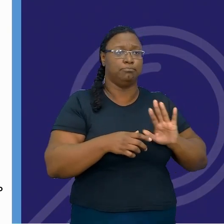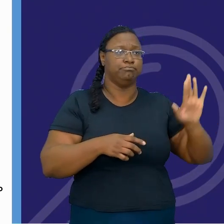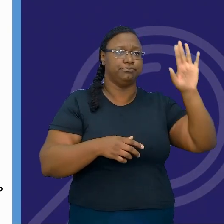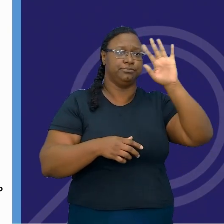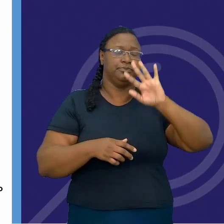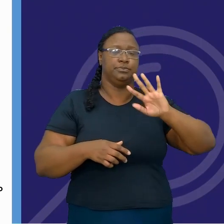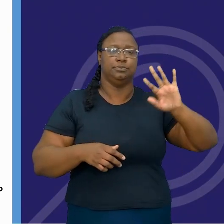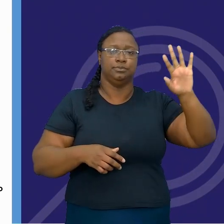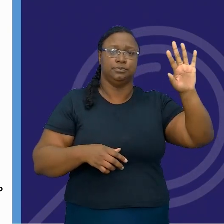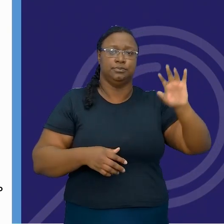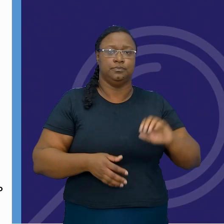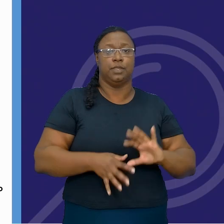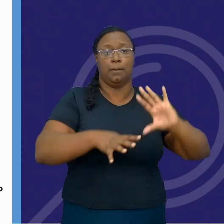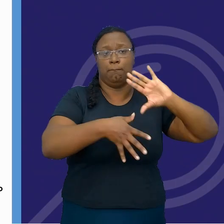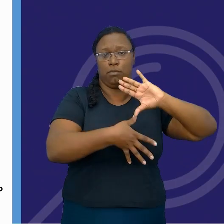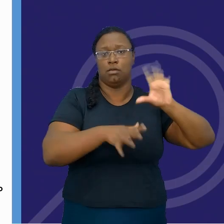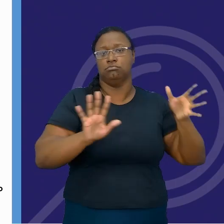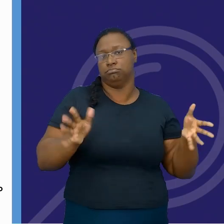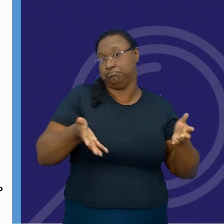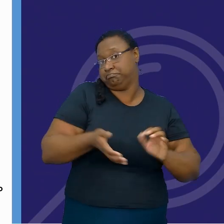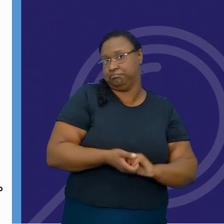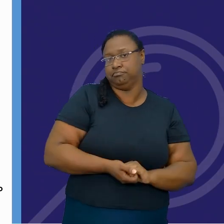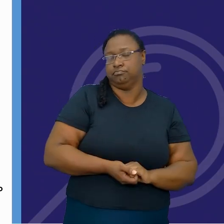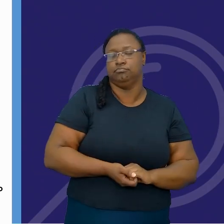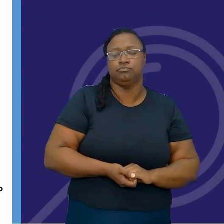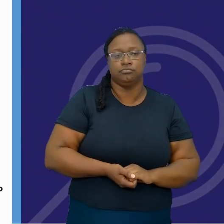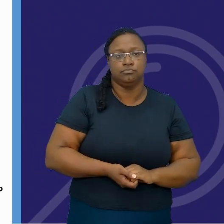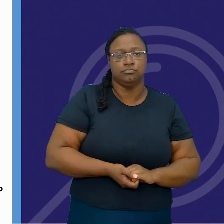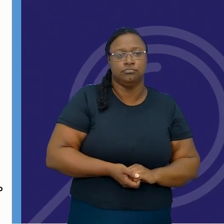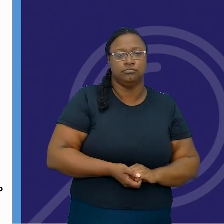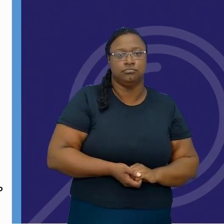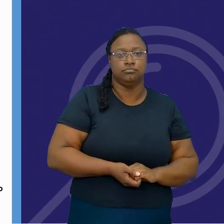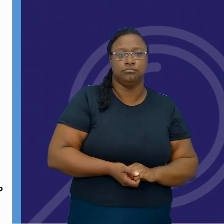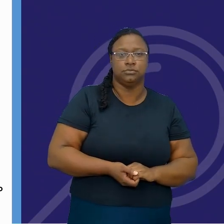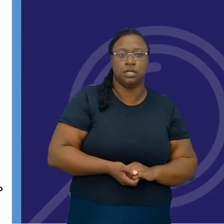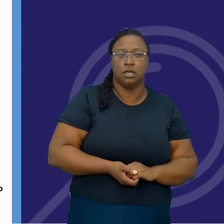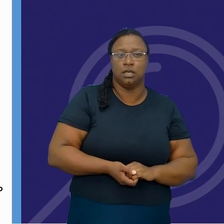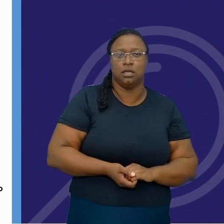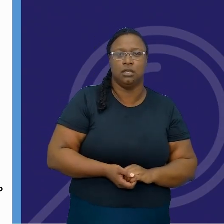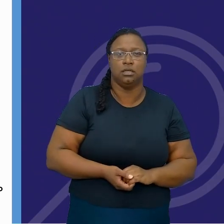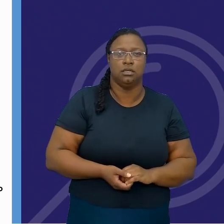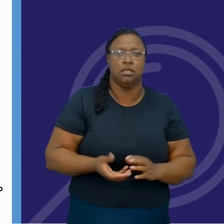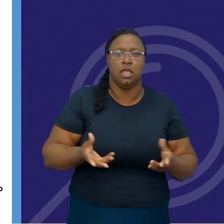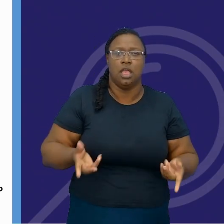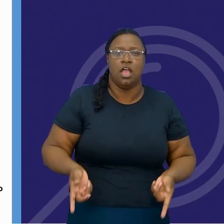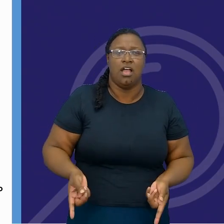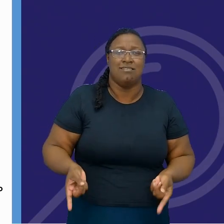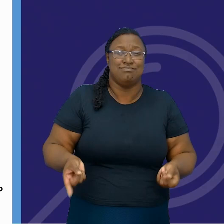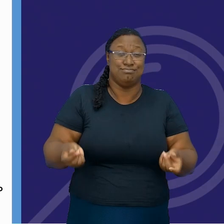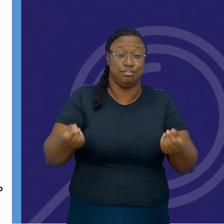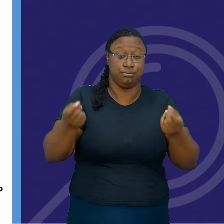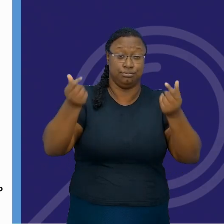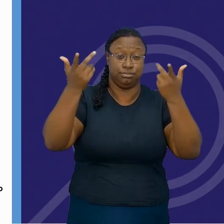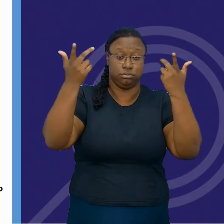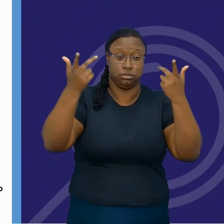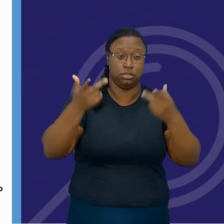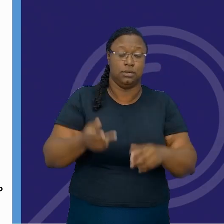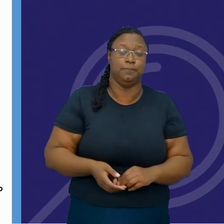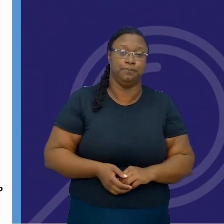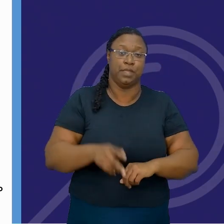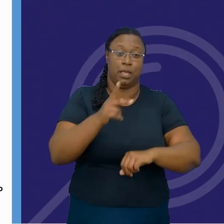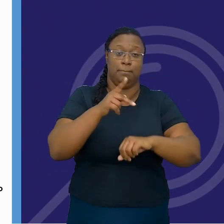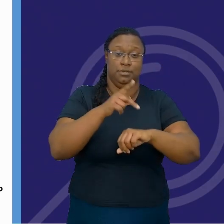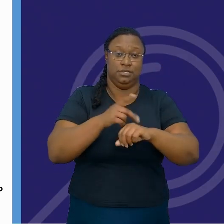né? E esse impacto do consumo, né, excessivo dos países mais ricos